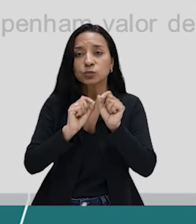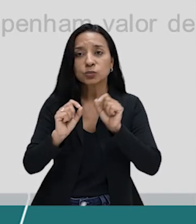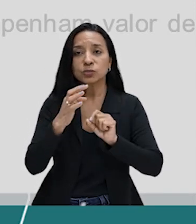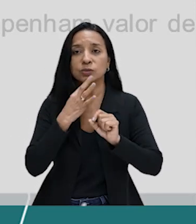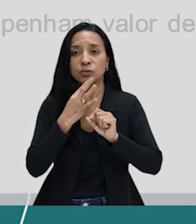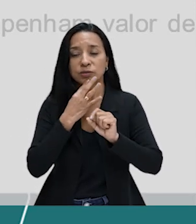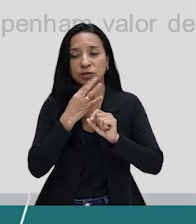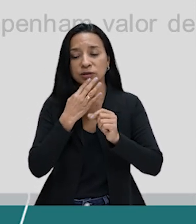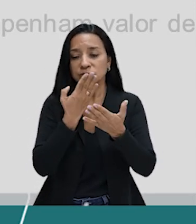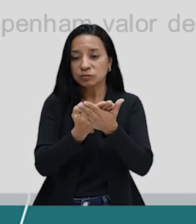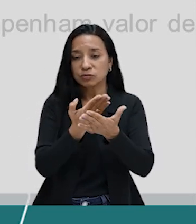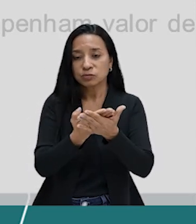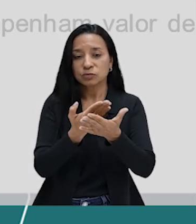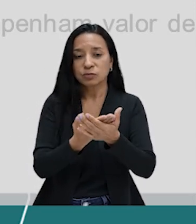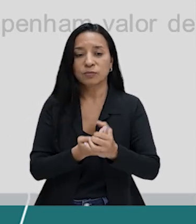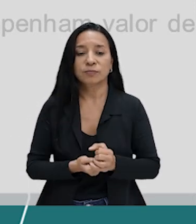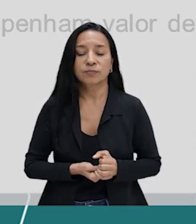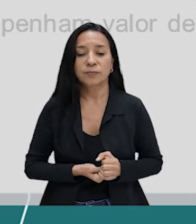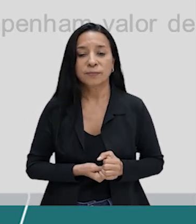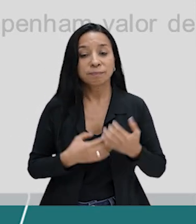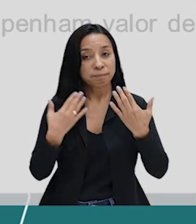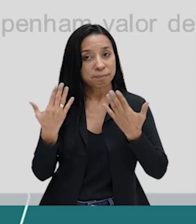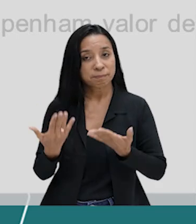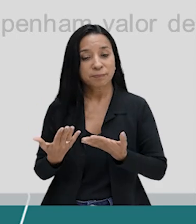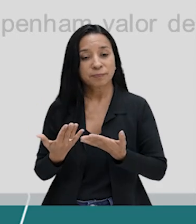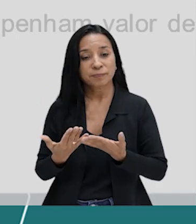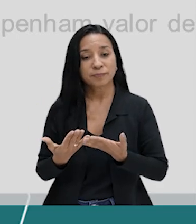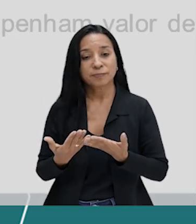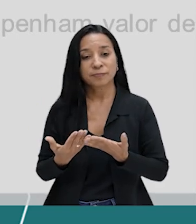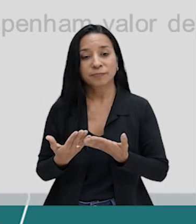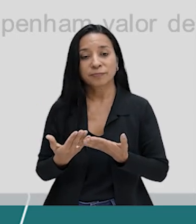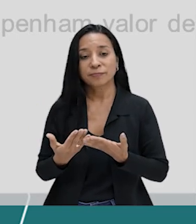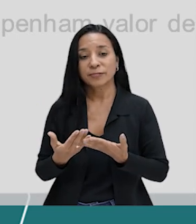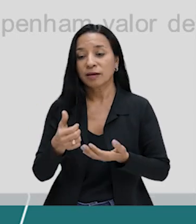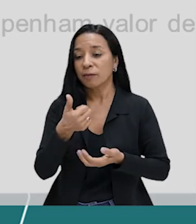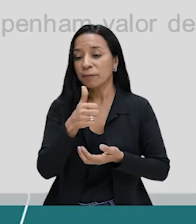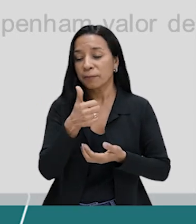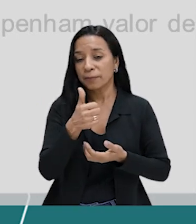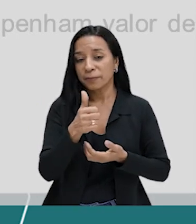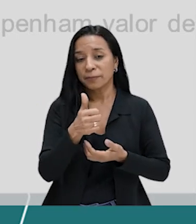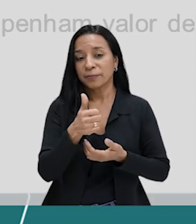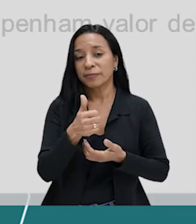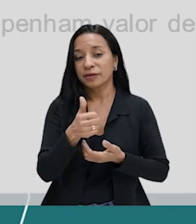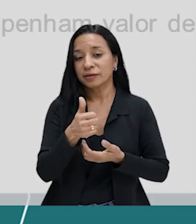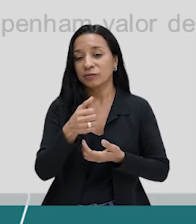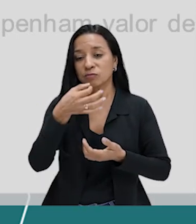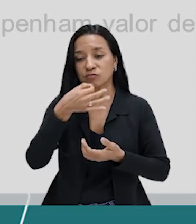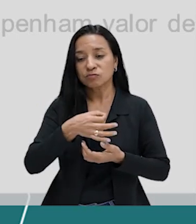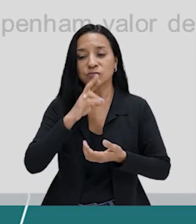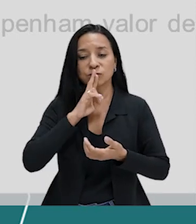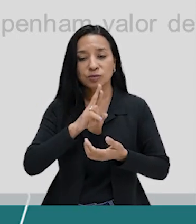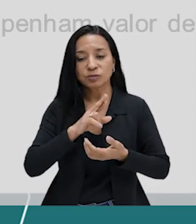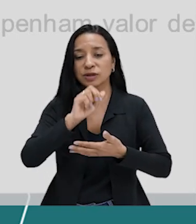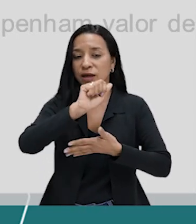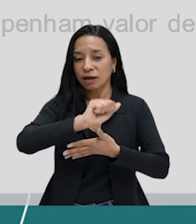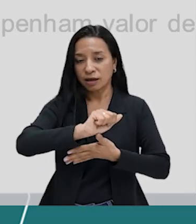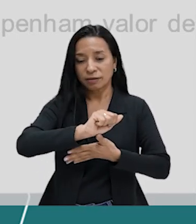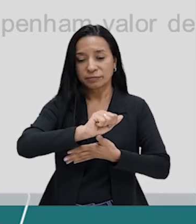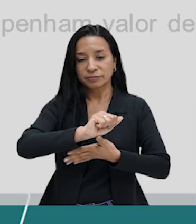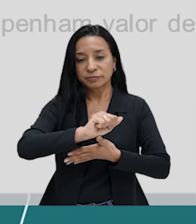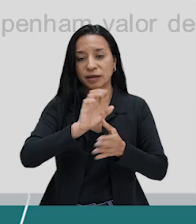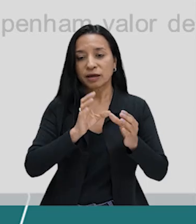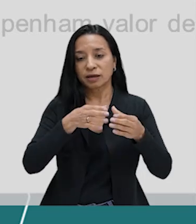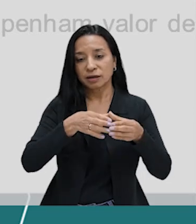daquilo que você estudou. Então, o adjetivo é o quê? É a classe de palavras que se caracteriza por